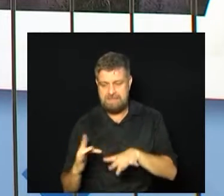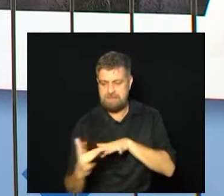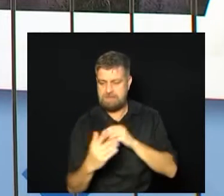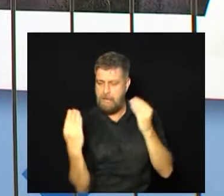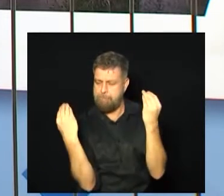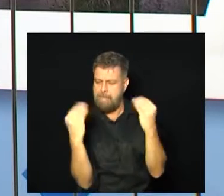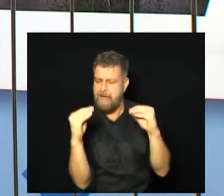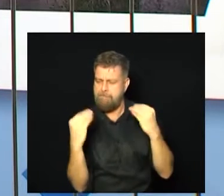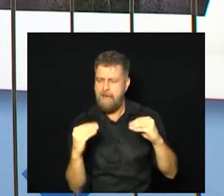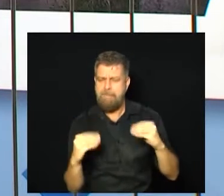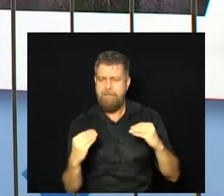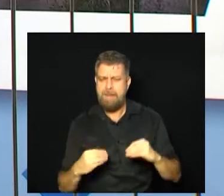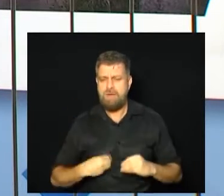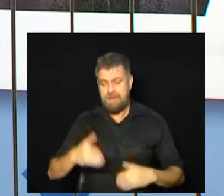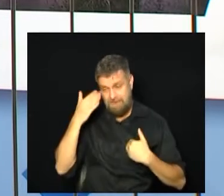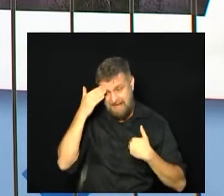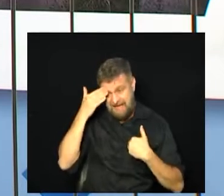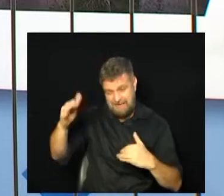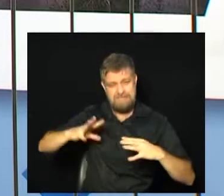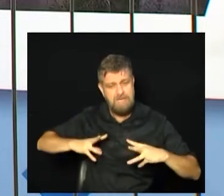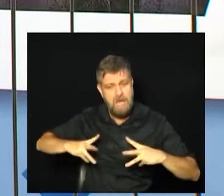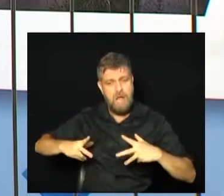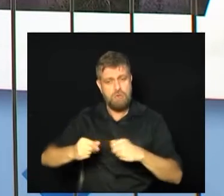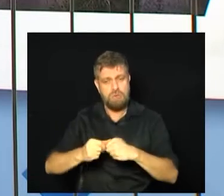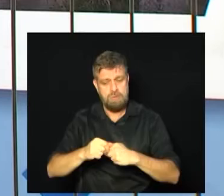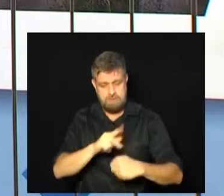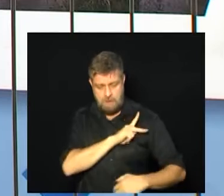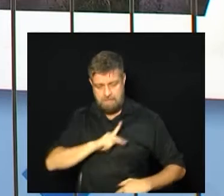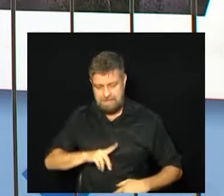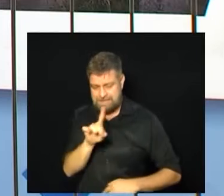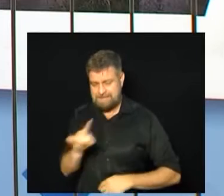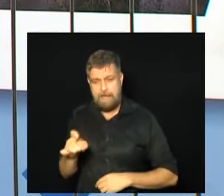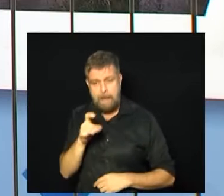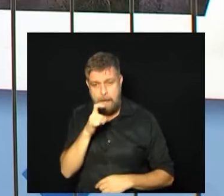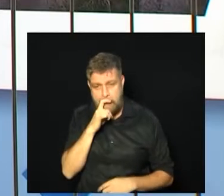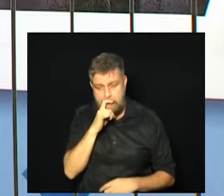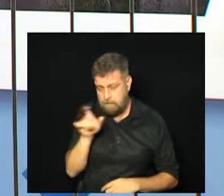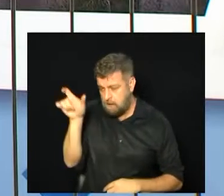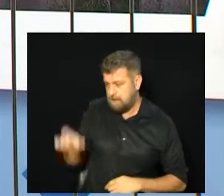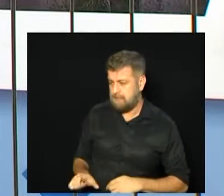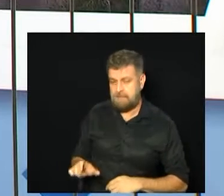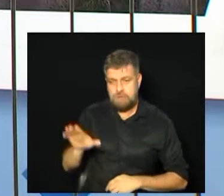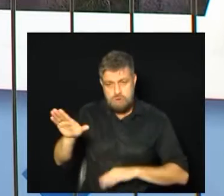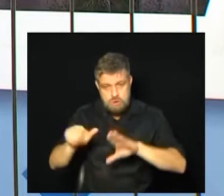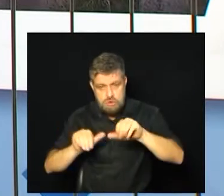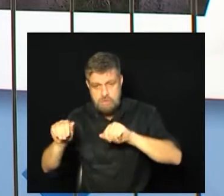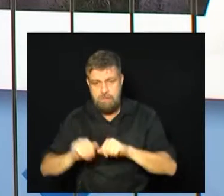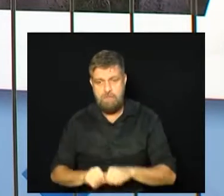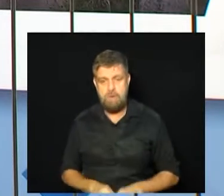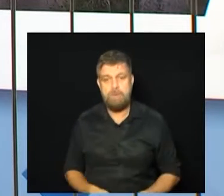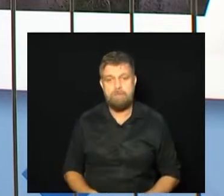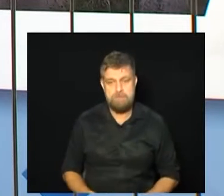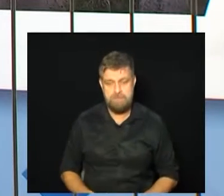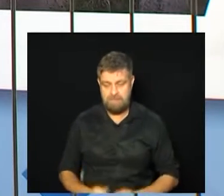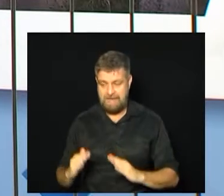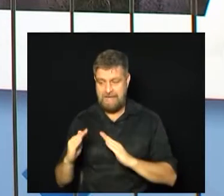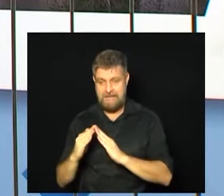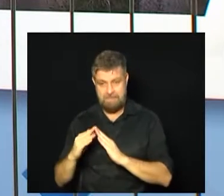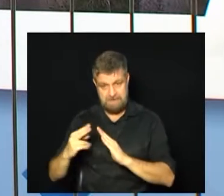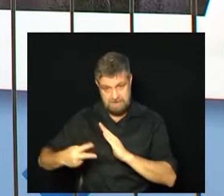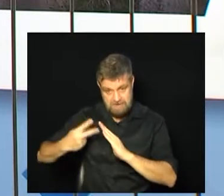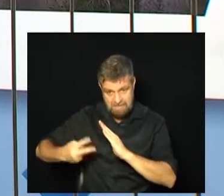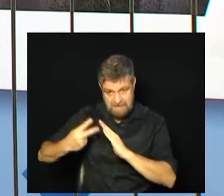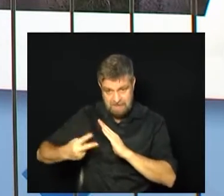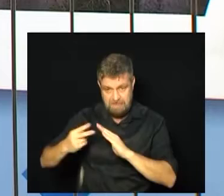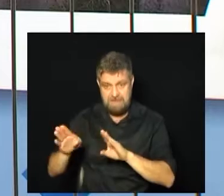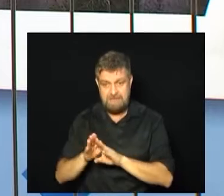agradecer a todo mundo. O presidente Zé Carlos, ele conversou com os presidentes de outras câmaras também, que